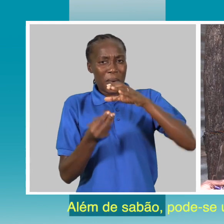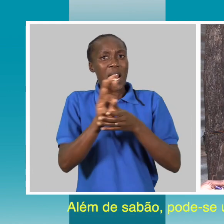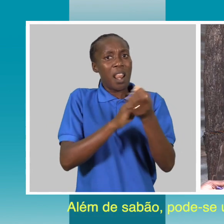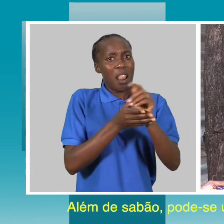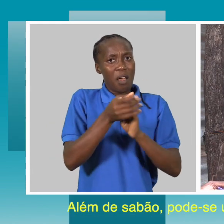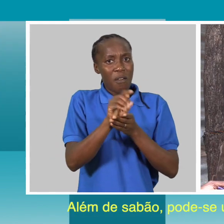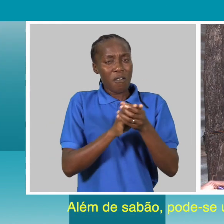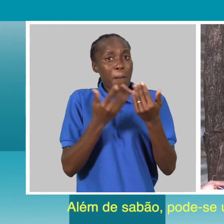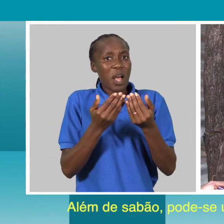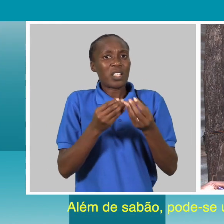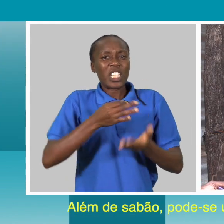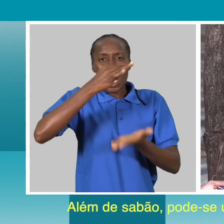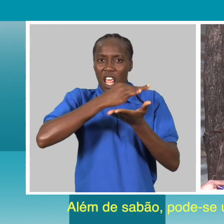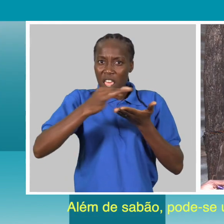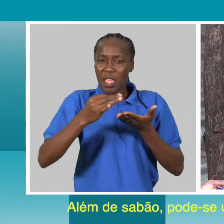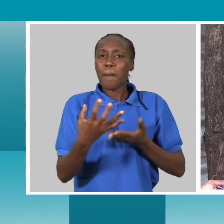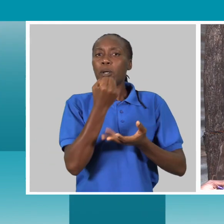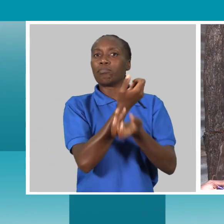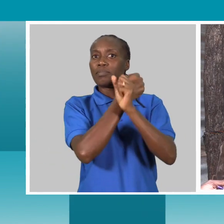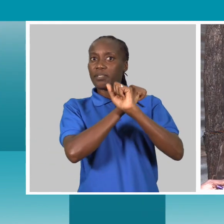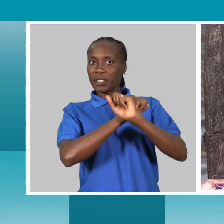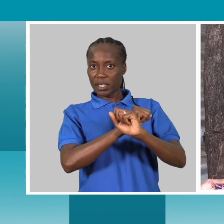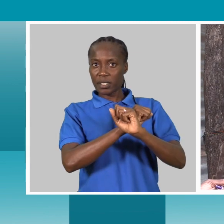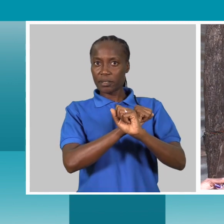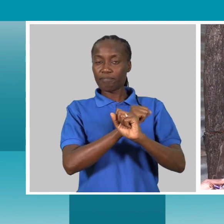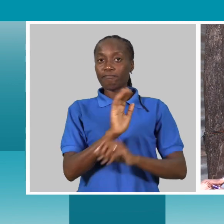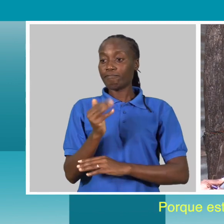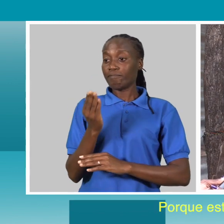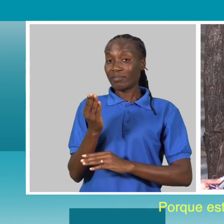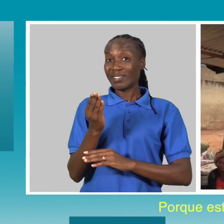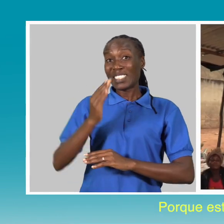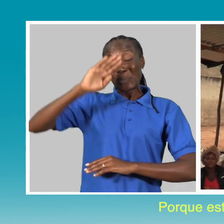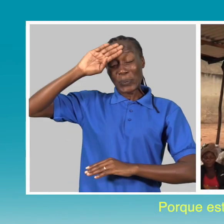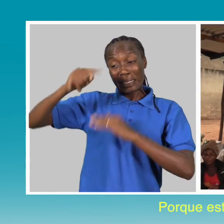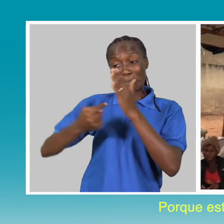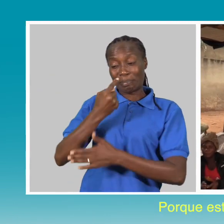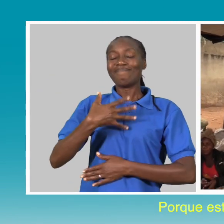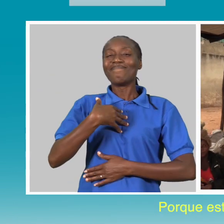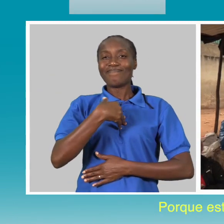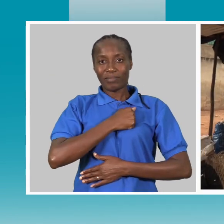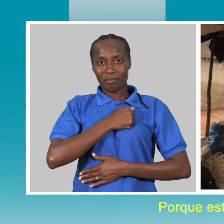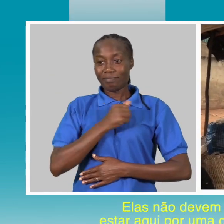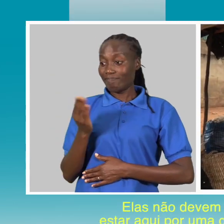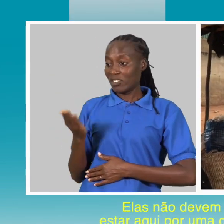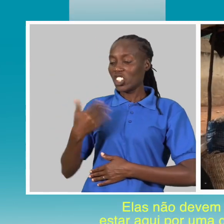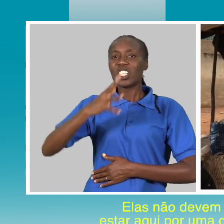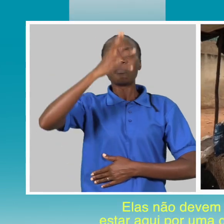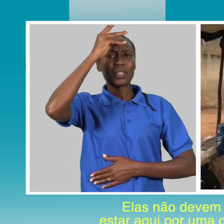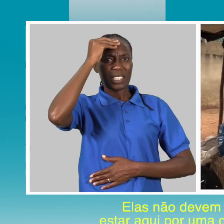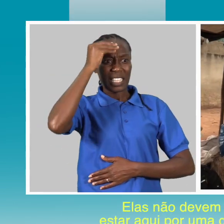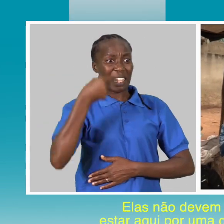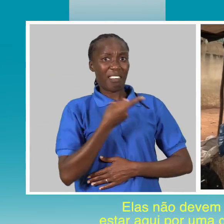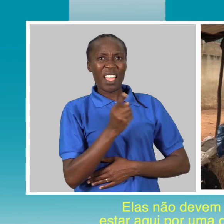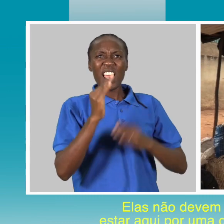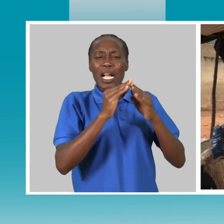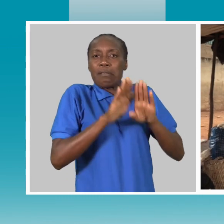mãos, estarem limpas para poderem se prevenir. Porque essa doença mata. Nós compreendemos que elas não